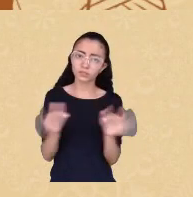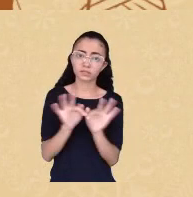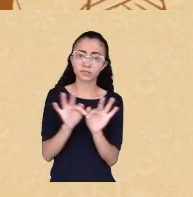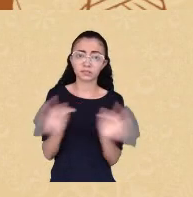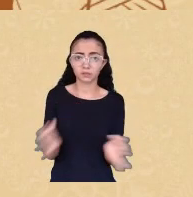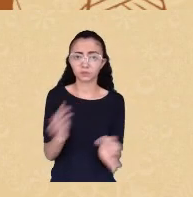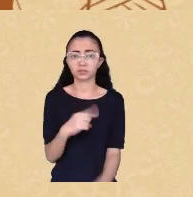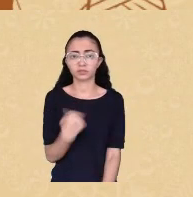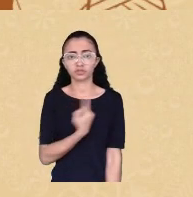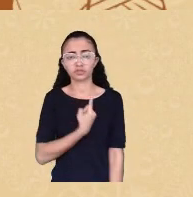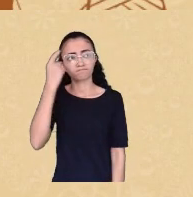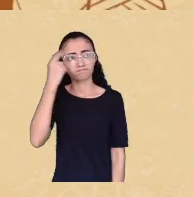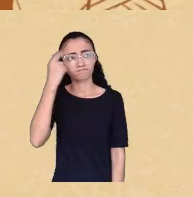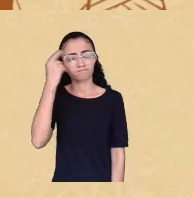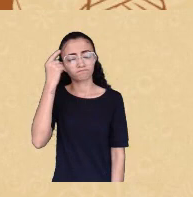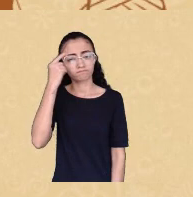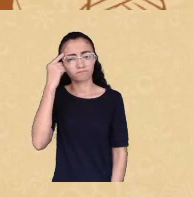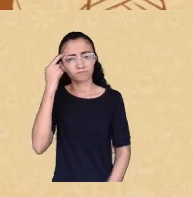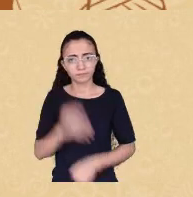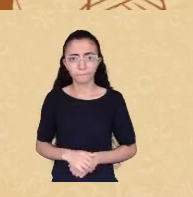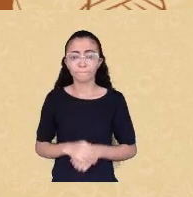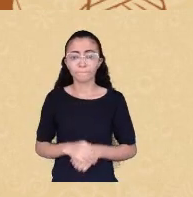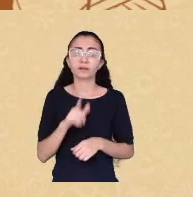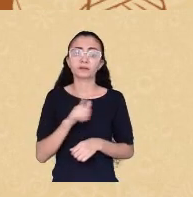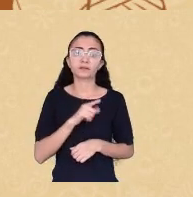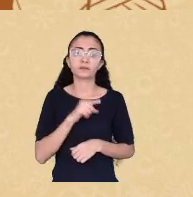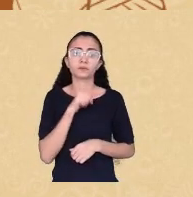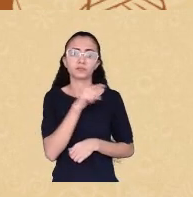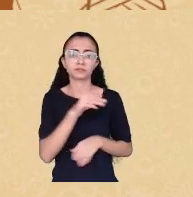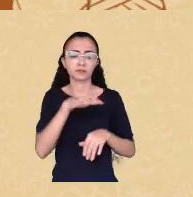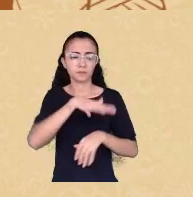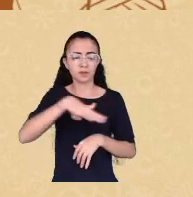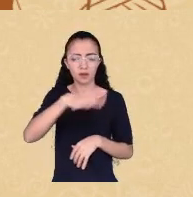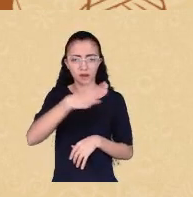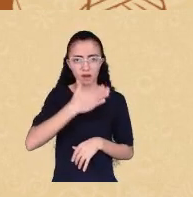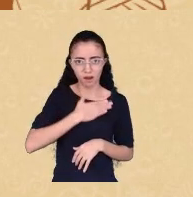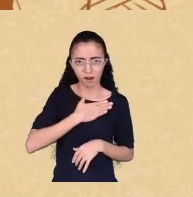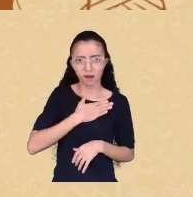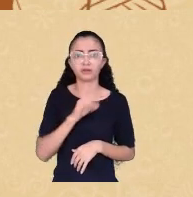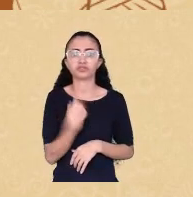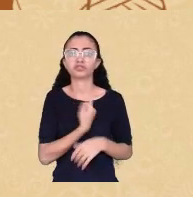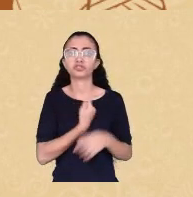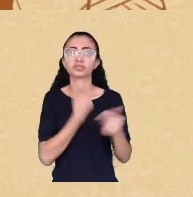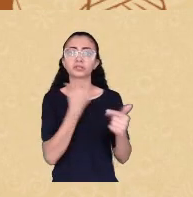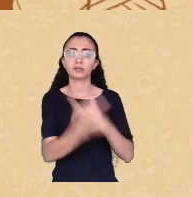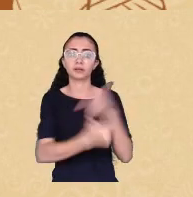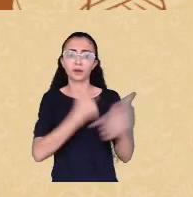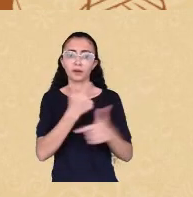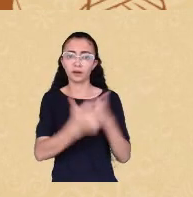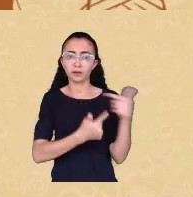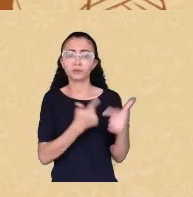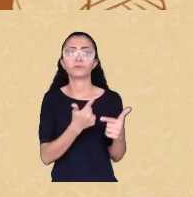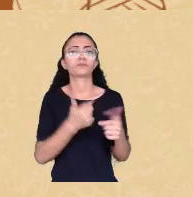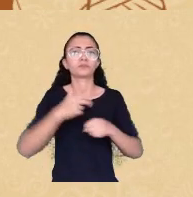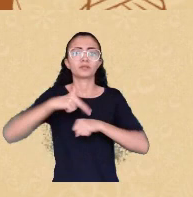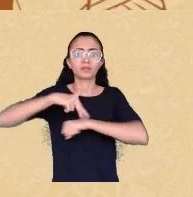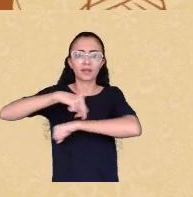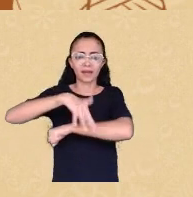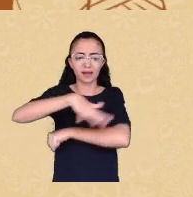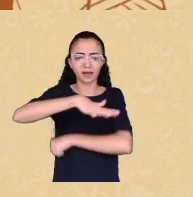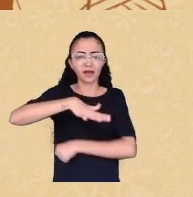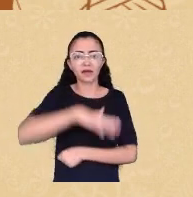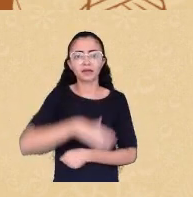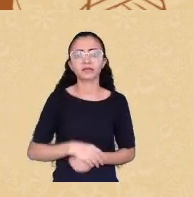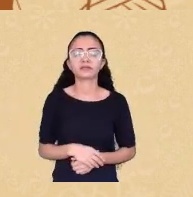aí tem recortes do meu campus, que é um campus de economia criativa. A gente trabalhou com colegas lá da moda sobre demandas particulares,